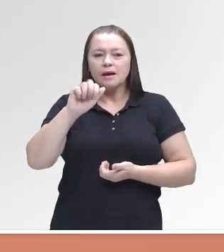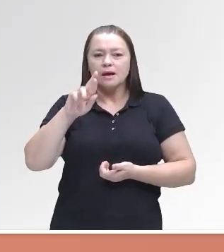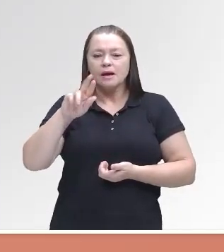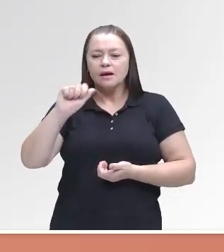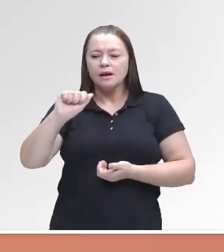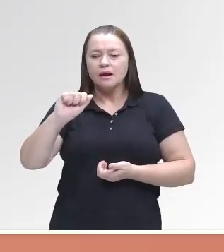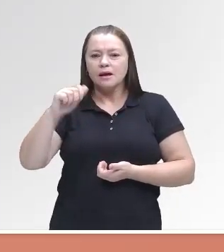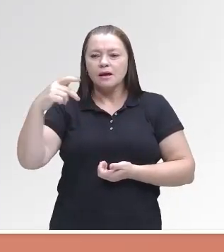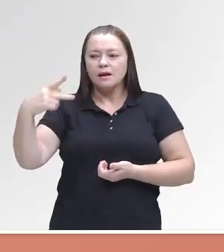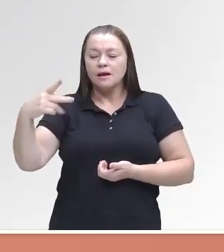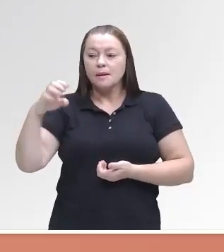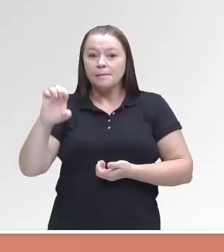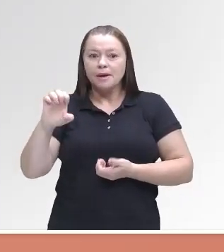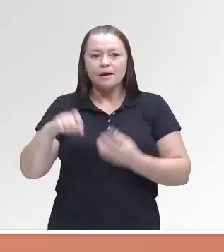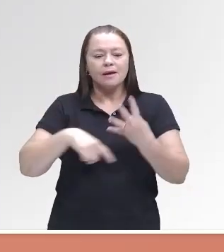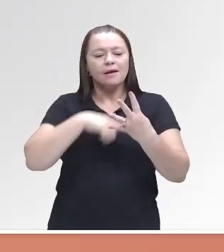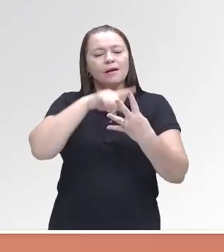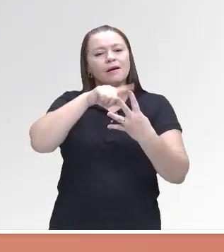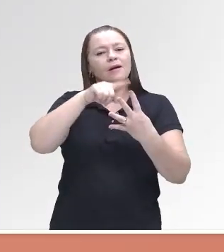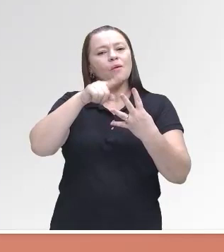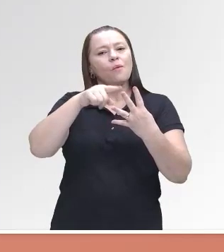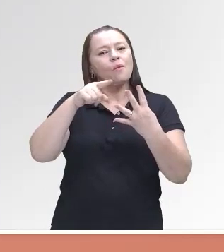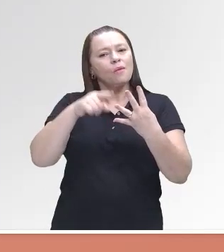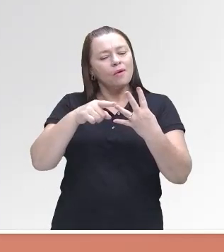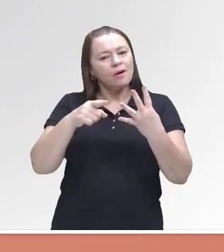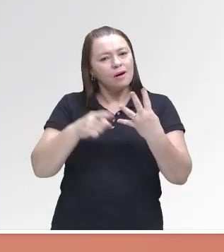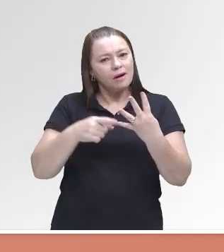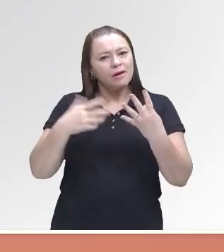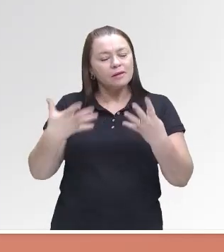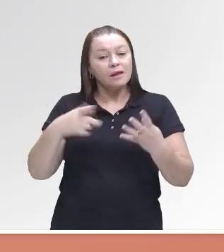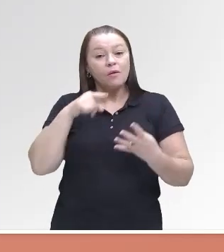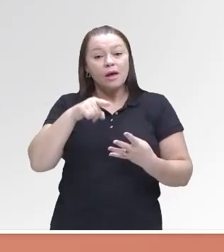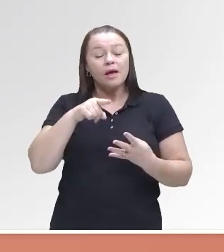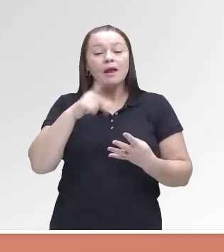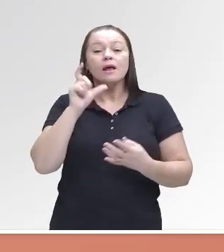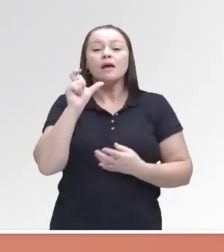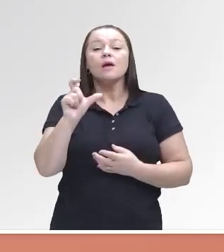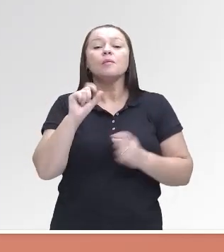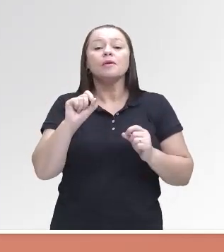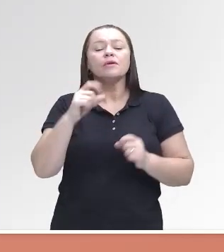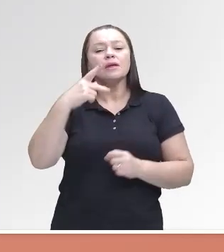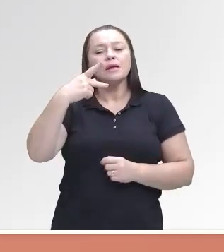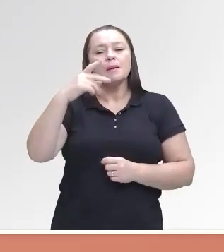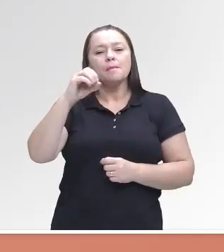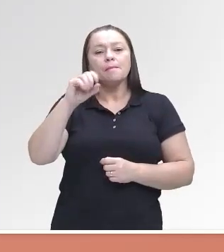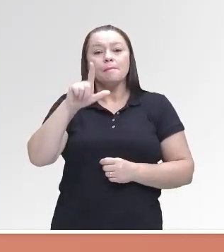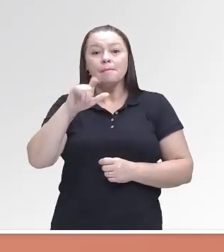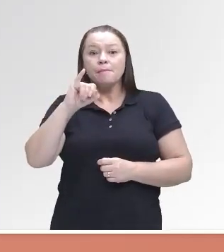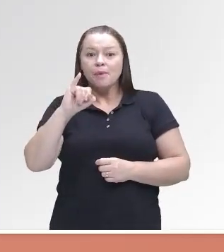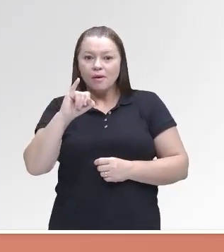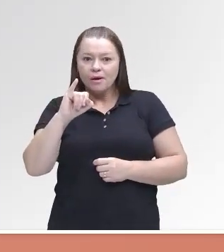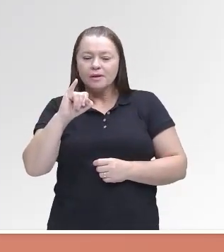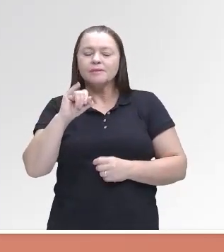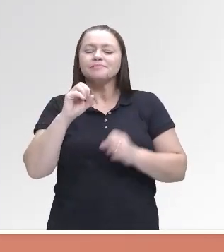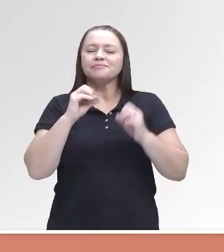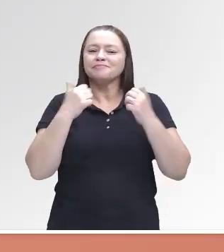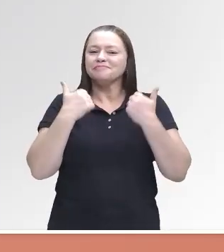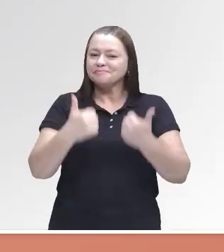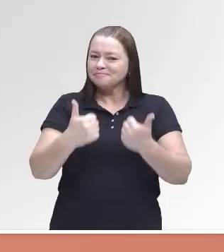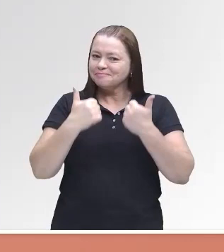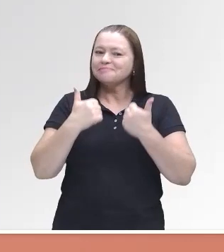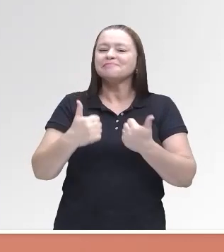Igarapé. 4 sílabas. Logo, ela é uma palavra polissílaba. Muito